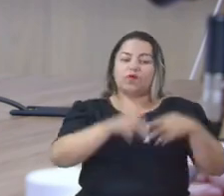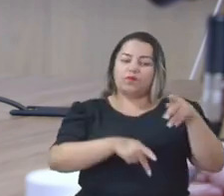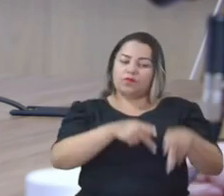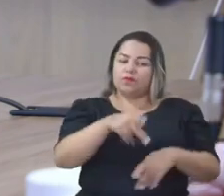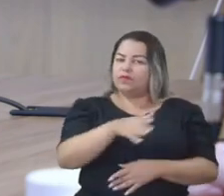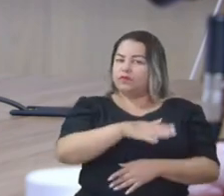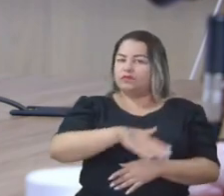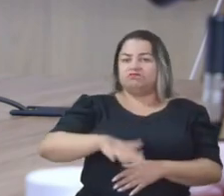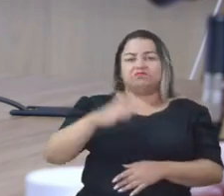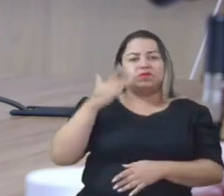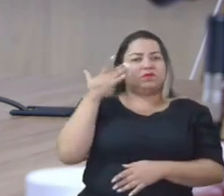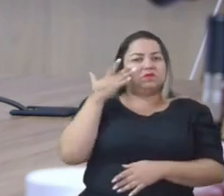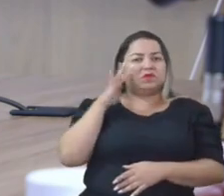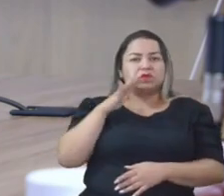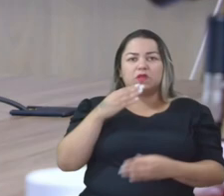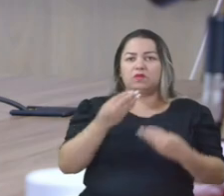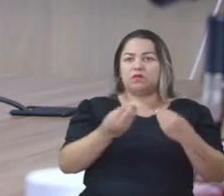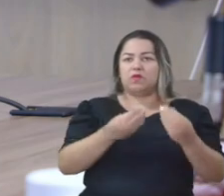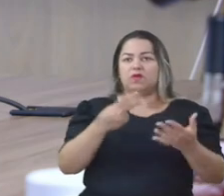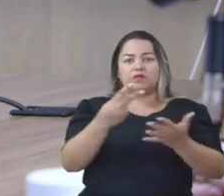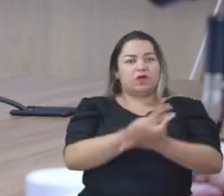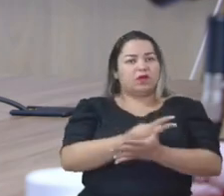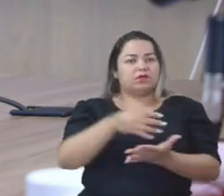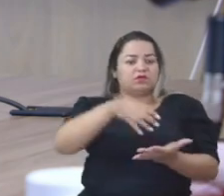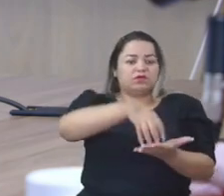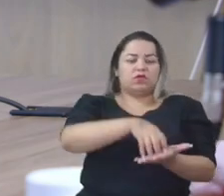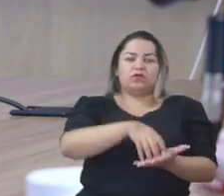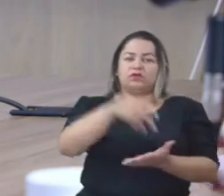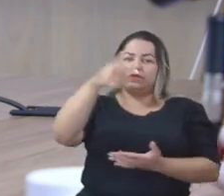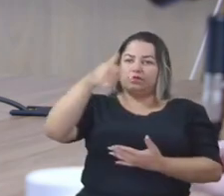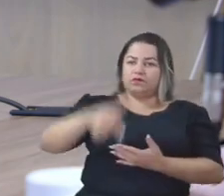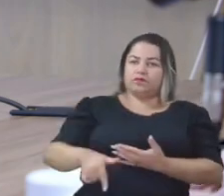faço a mínima ideia de como acontece com os outros povos, como